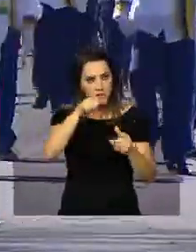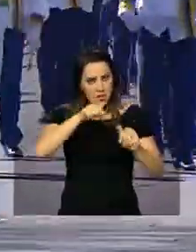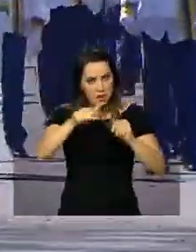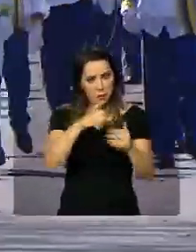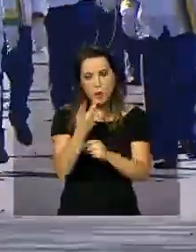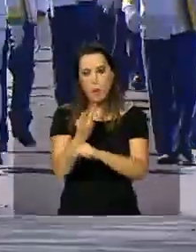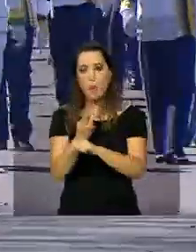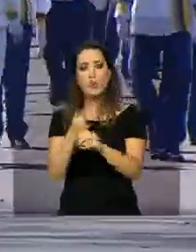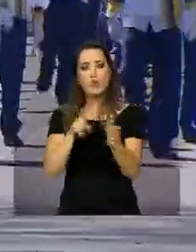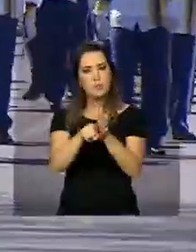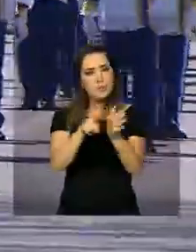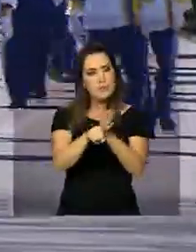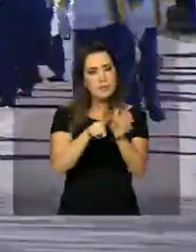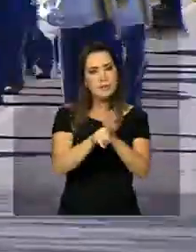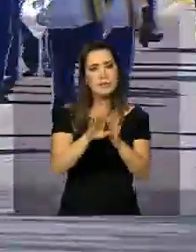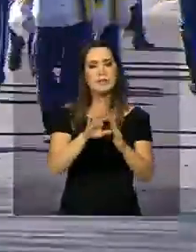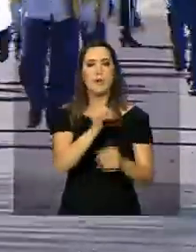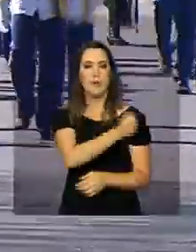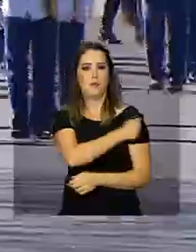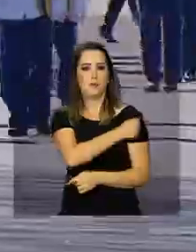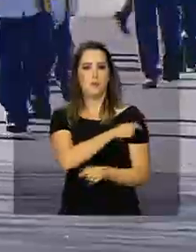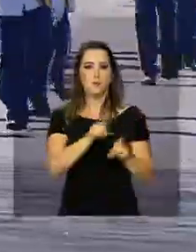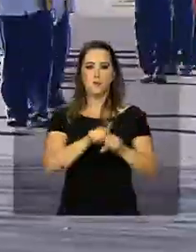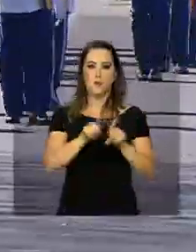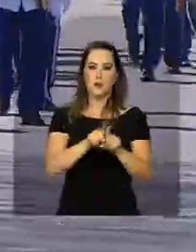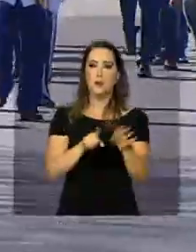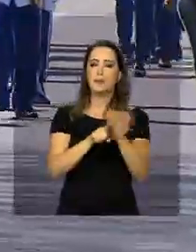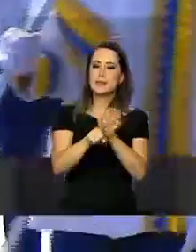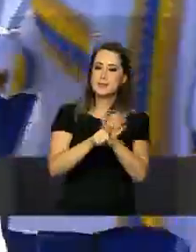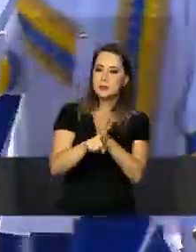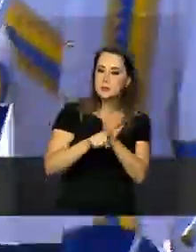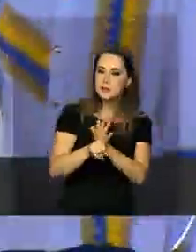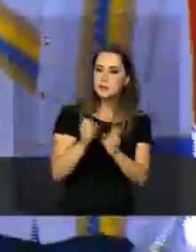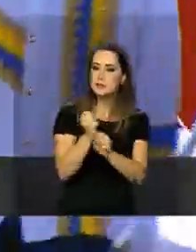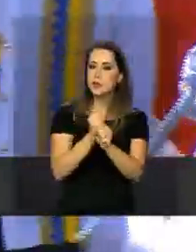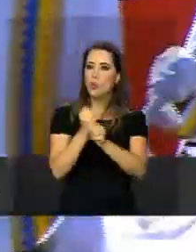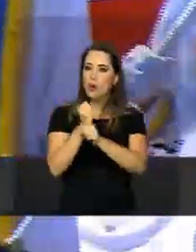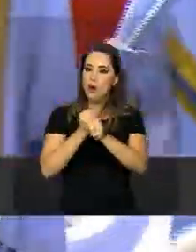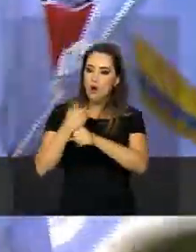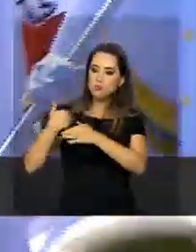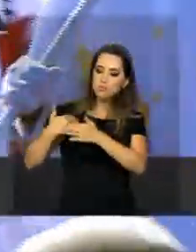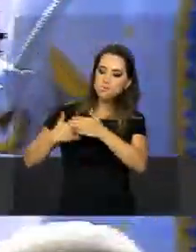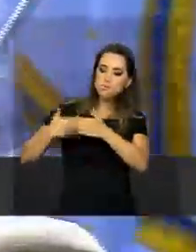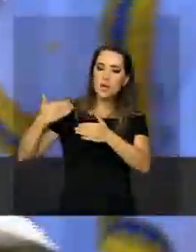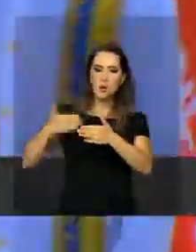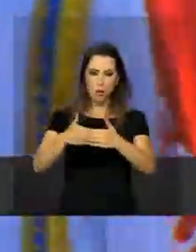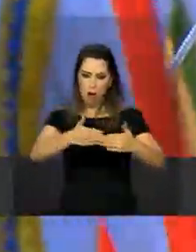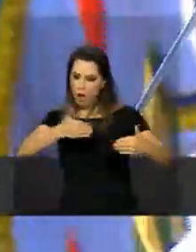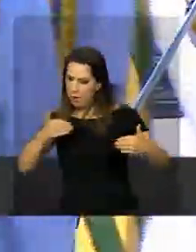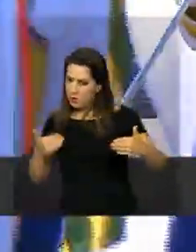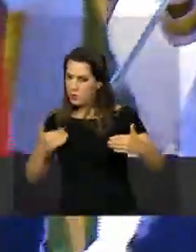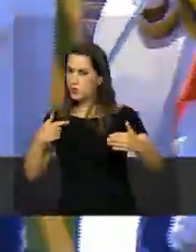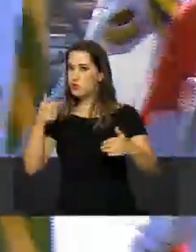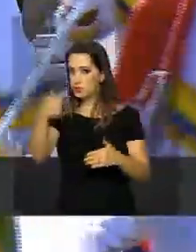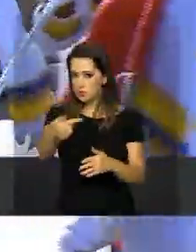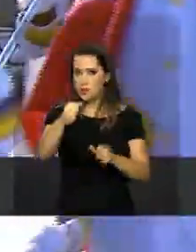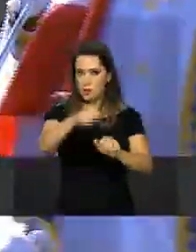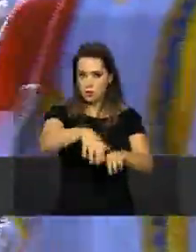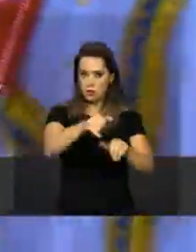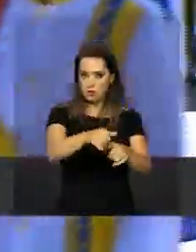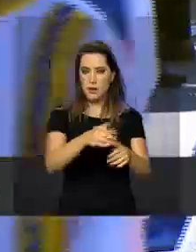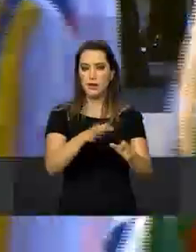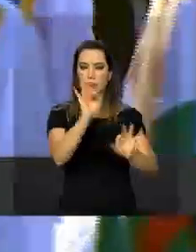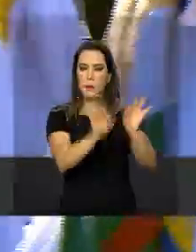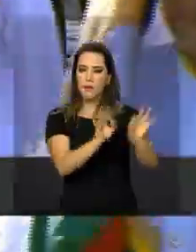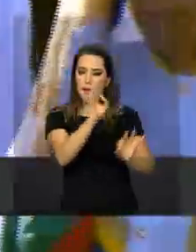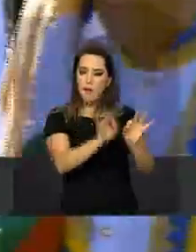de pesquisas para os alunos também. Eles pesquisam durante todo o período que antecede o 7 de setembro para montar as